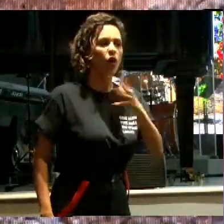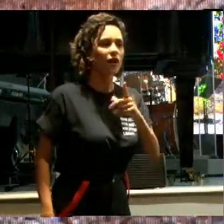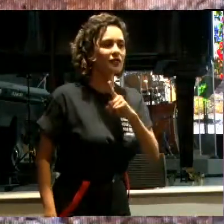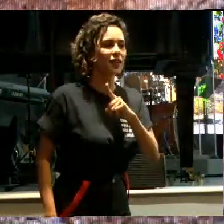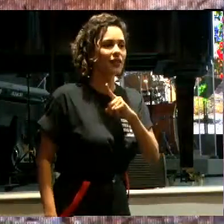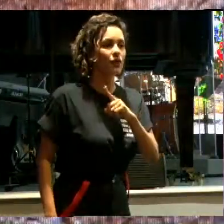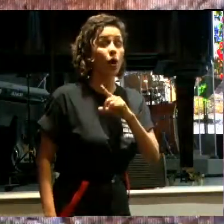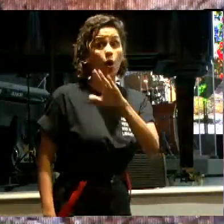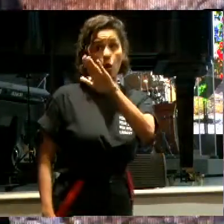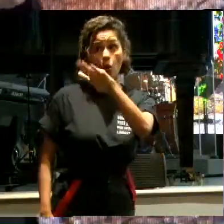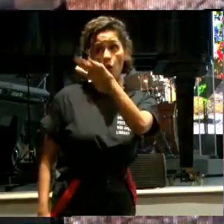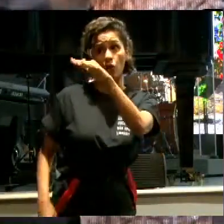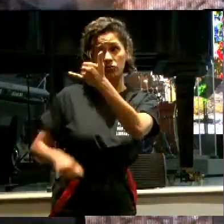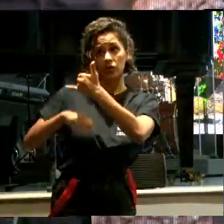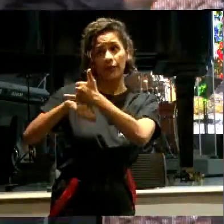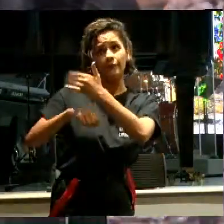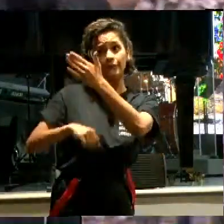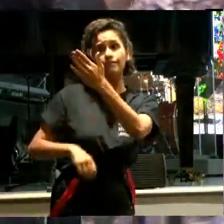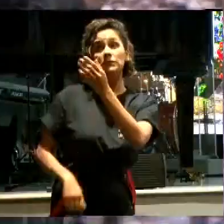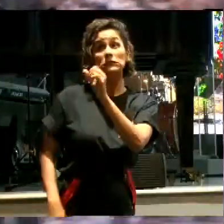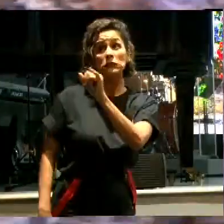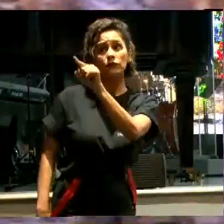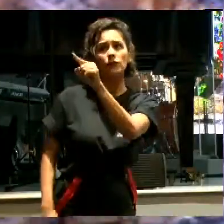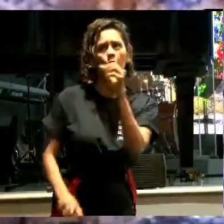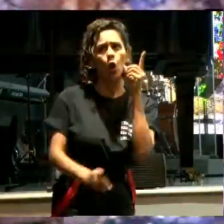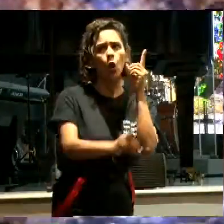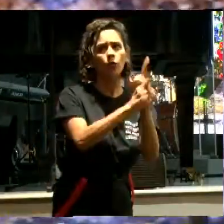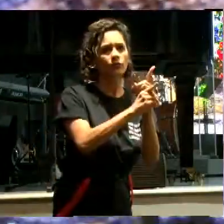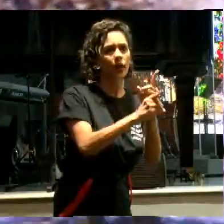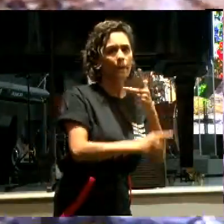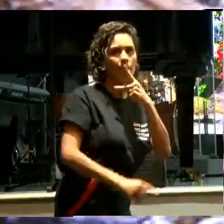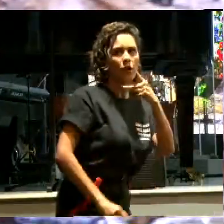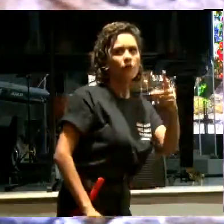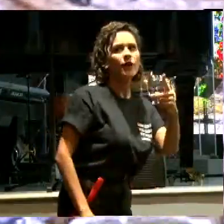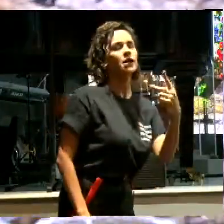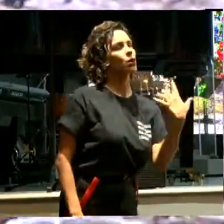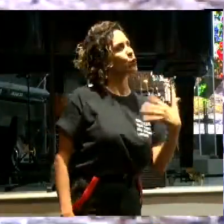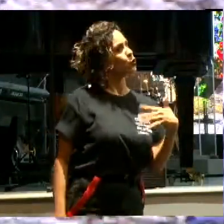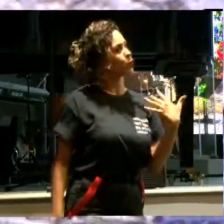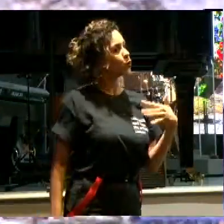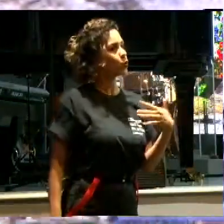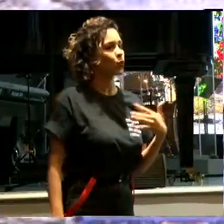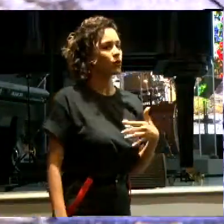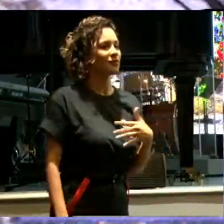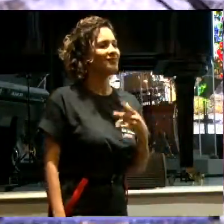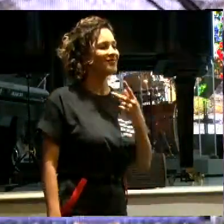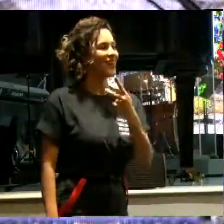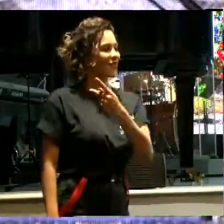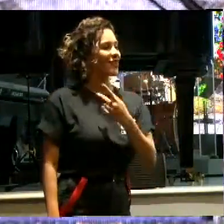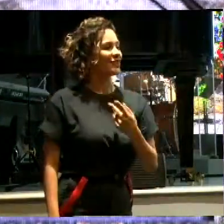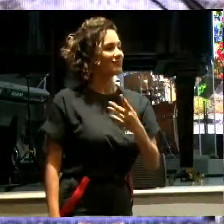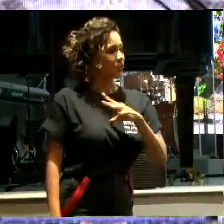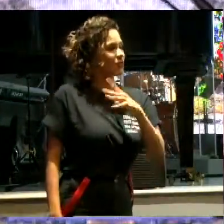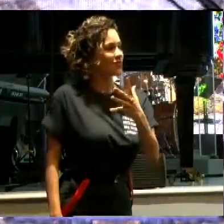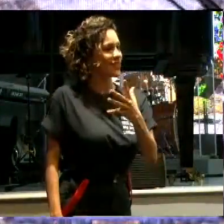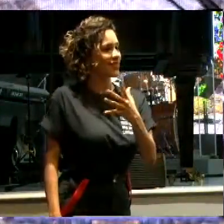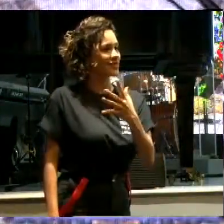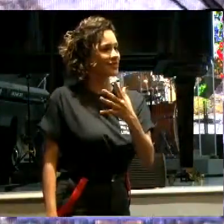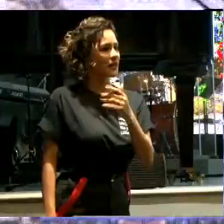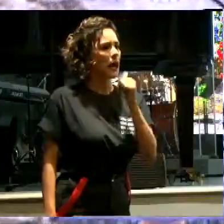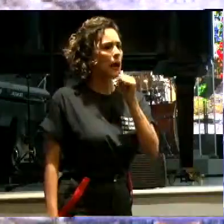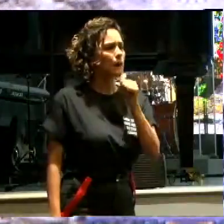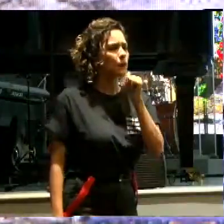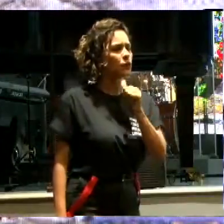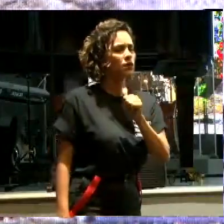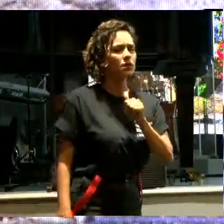estiver de frente para o profeta. E aquela mulher, ela ouvindo aquilo ali, ela foi falar